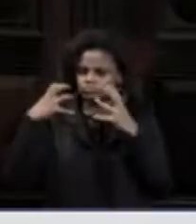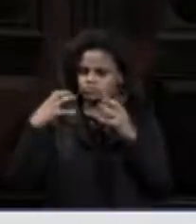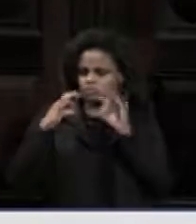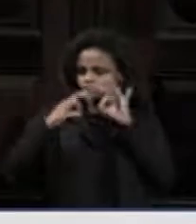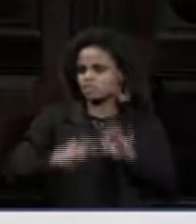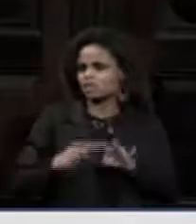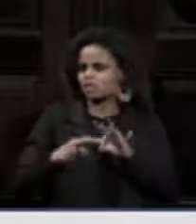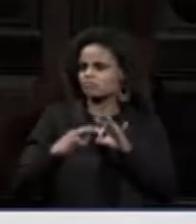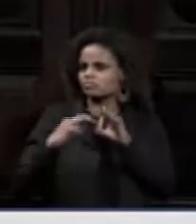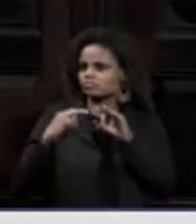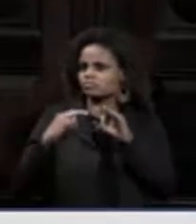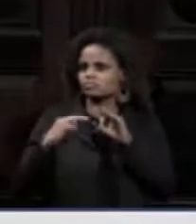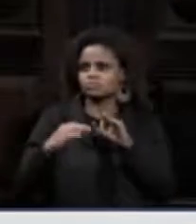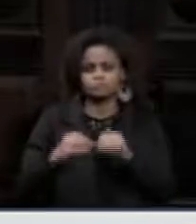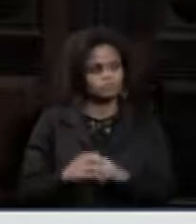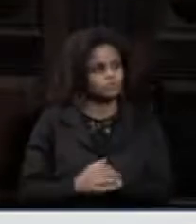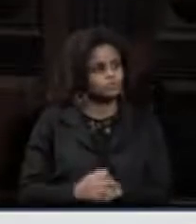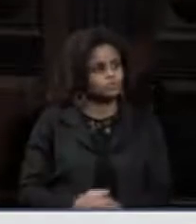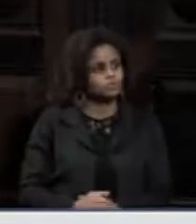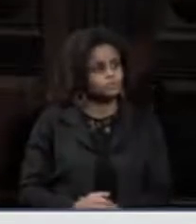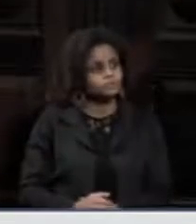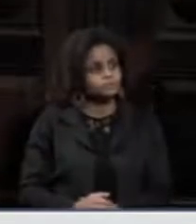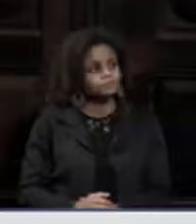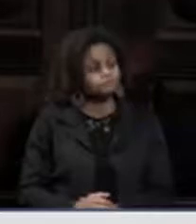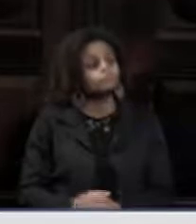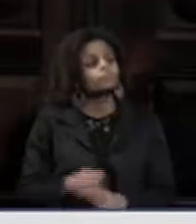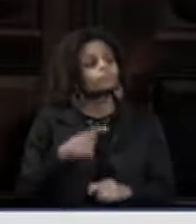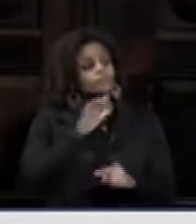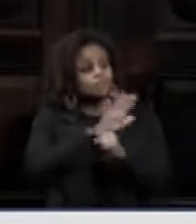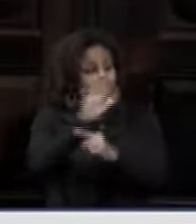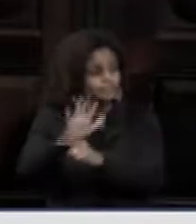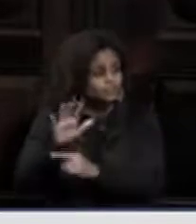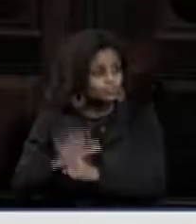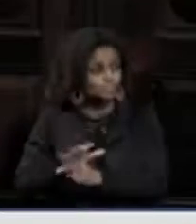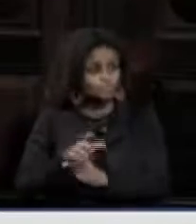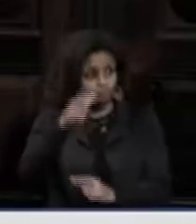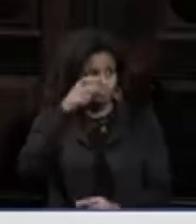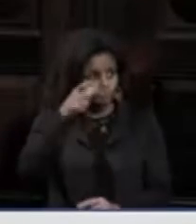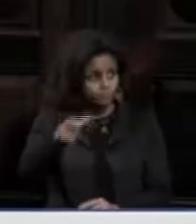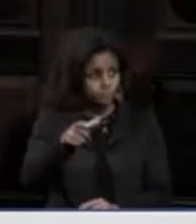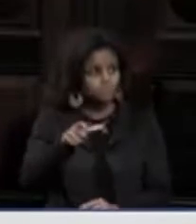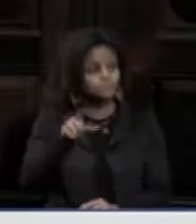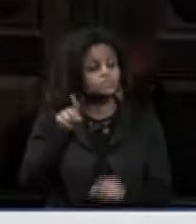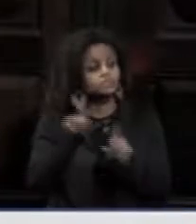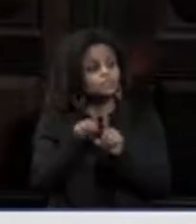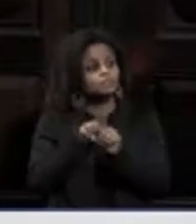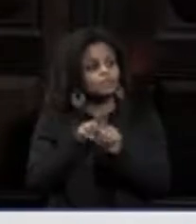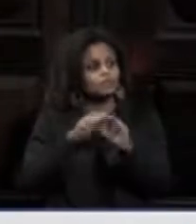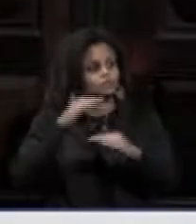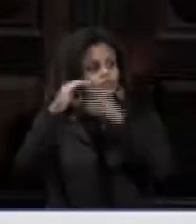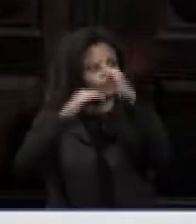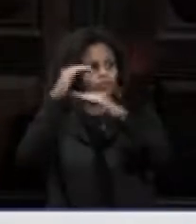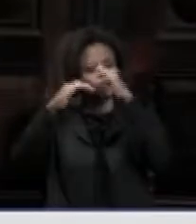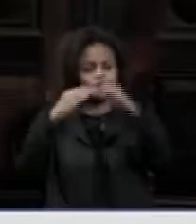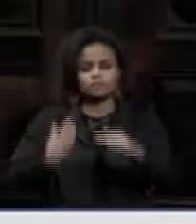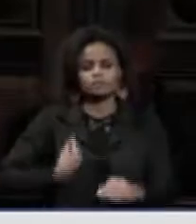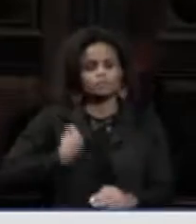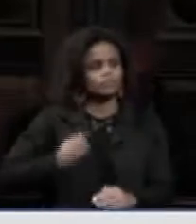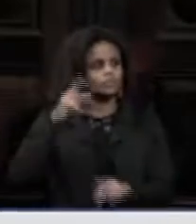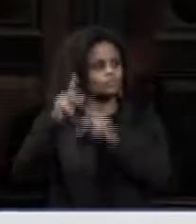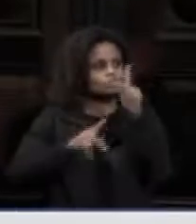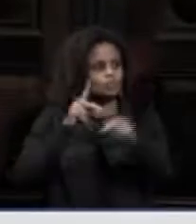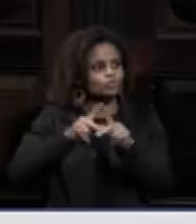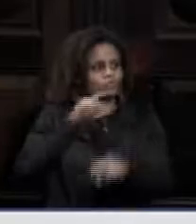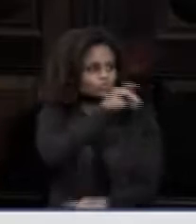devam acontecer aqui nesta casa, em defesa dos interesses e da melhoria da condição de vida do